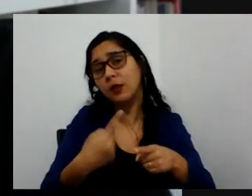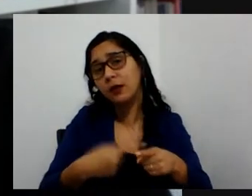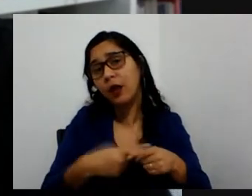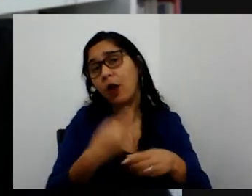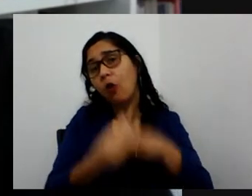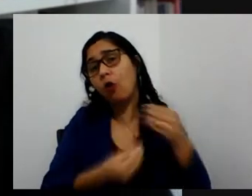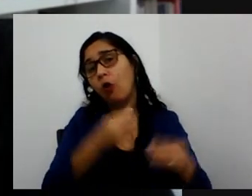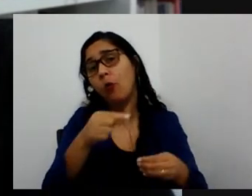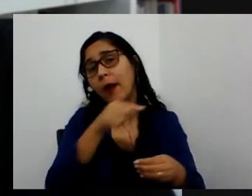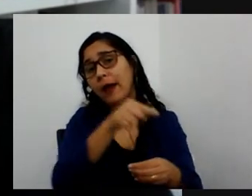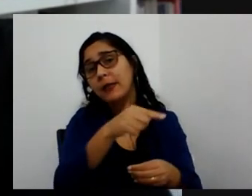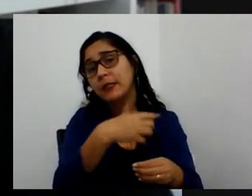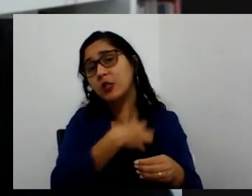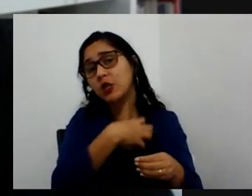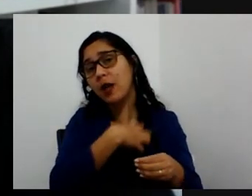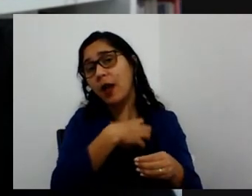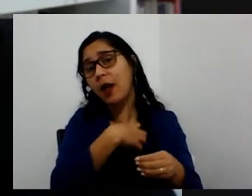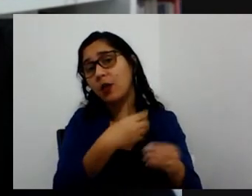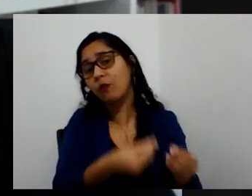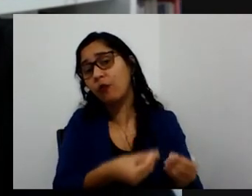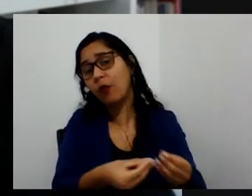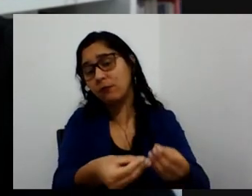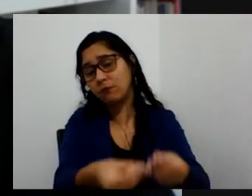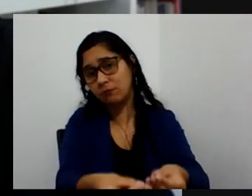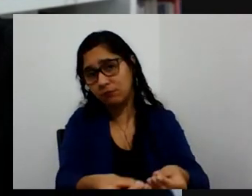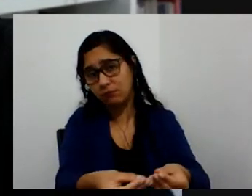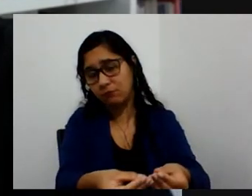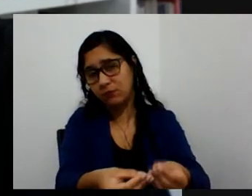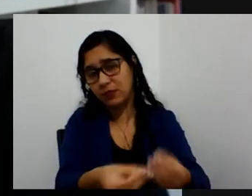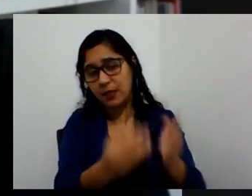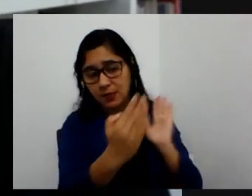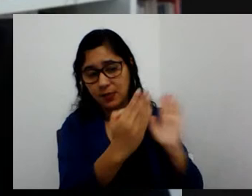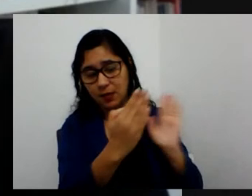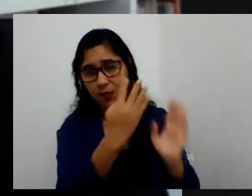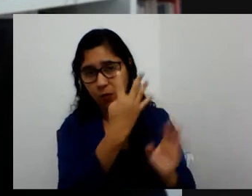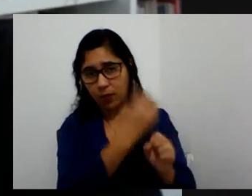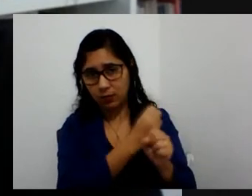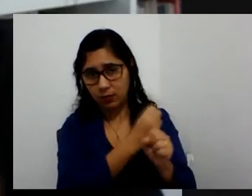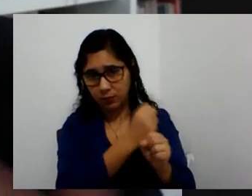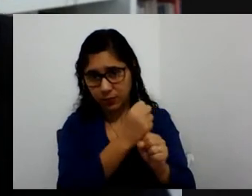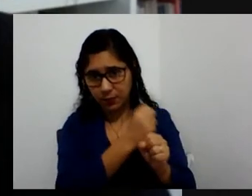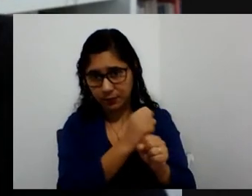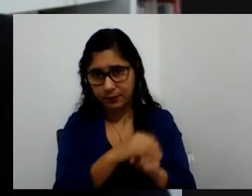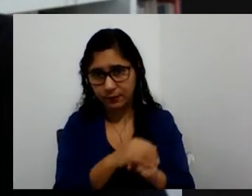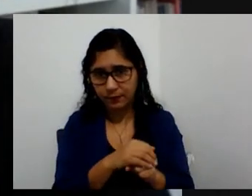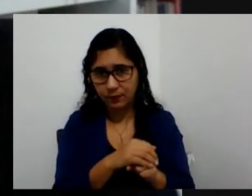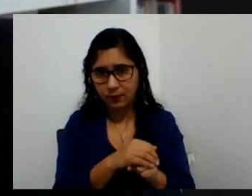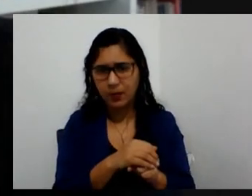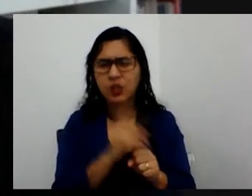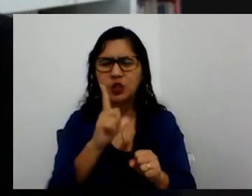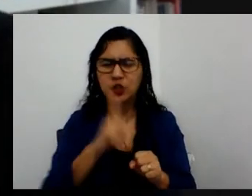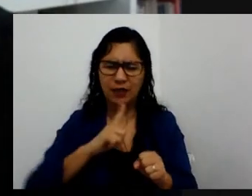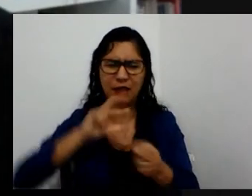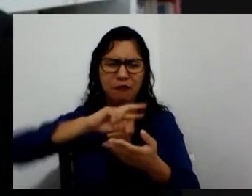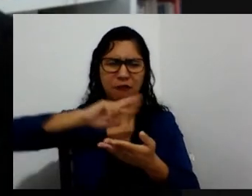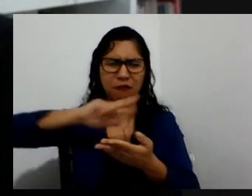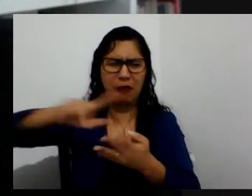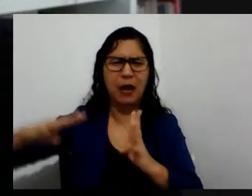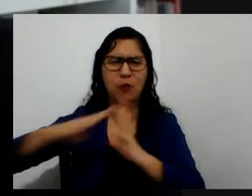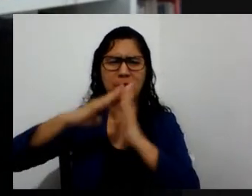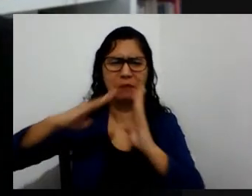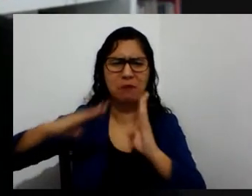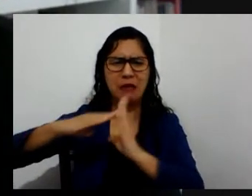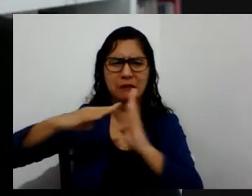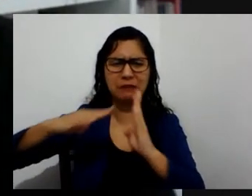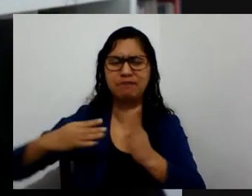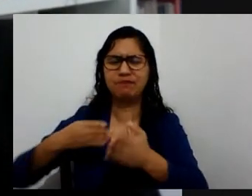questão foi encaminhada nos últimos 4 anos. A despeito dos vários entraves que foram colocados para esses